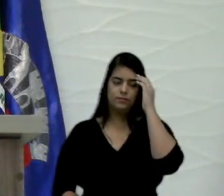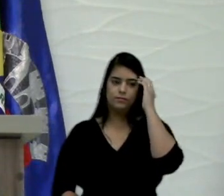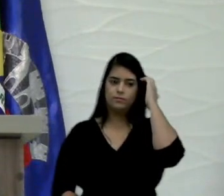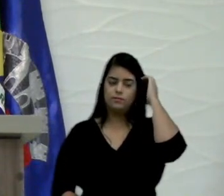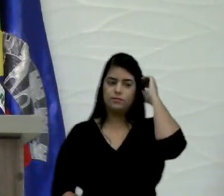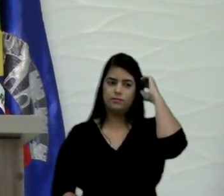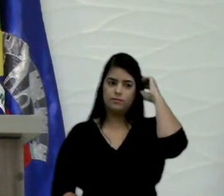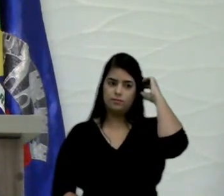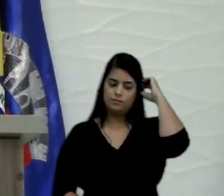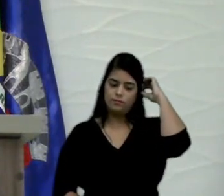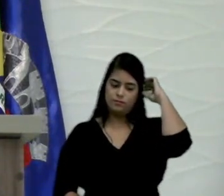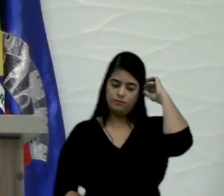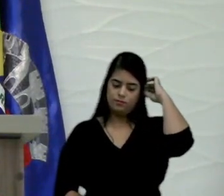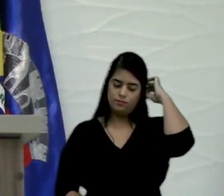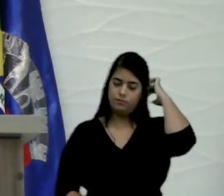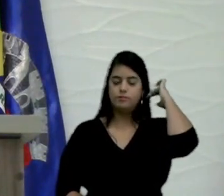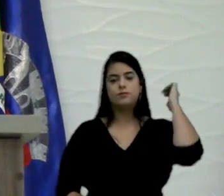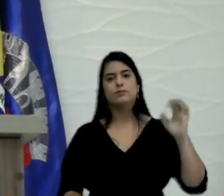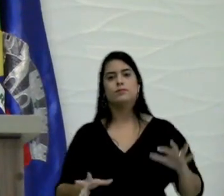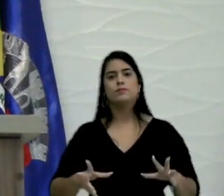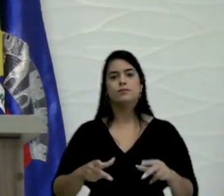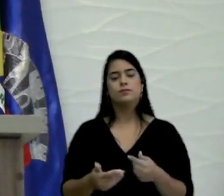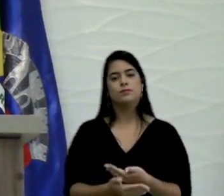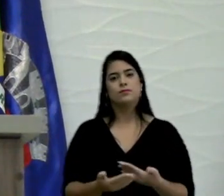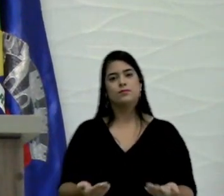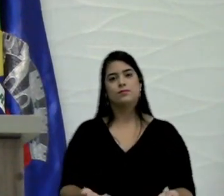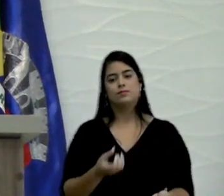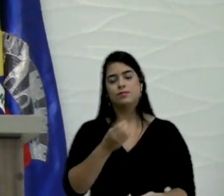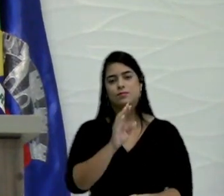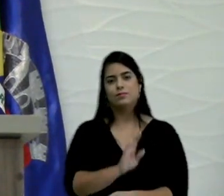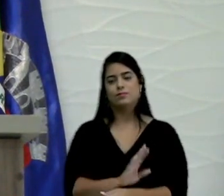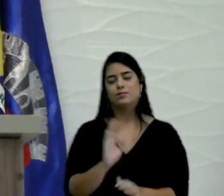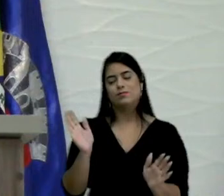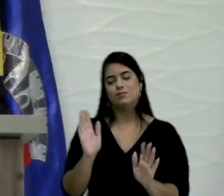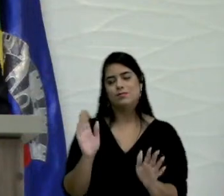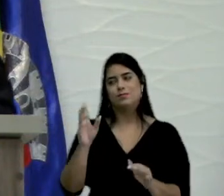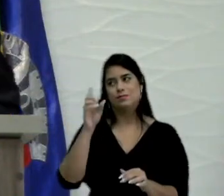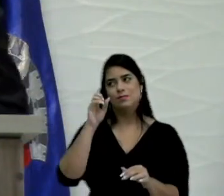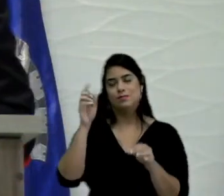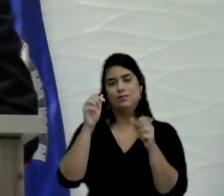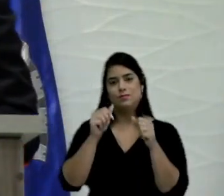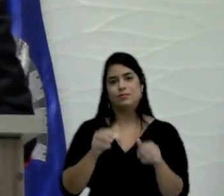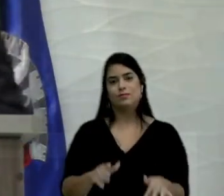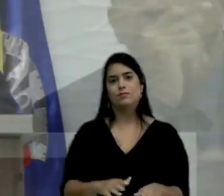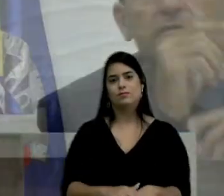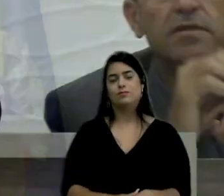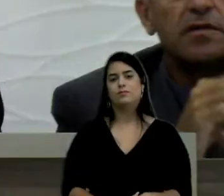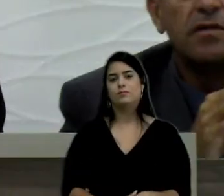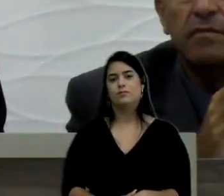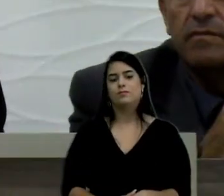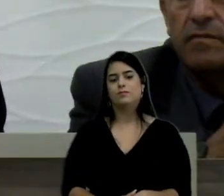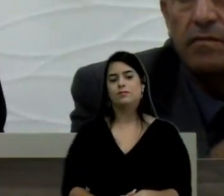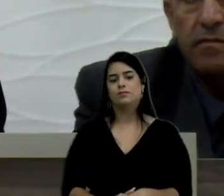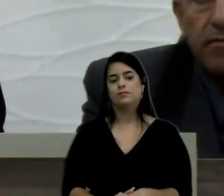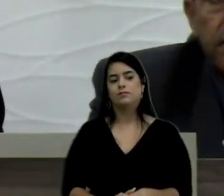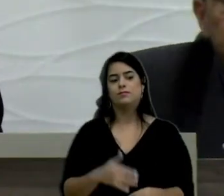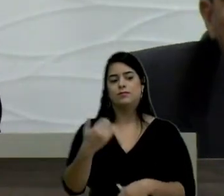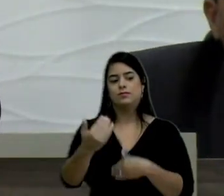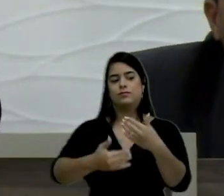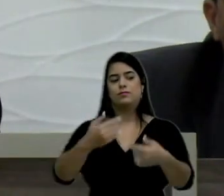bunda a todos vocês uma boa tarde tchau fique com Deus contin